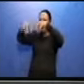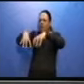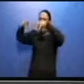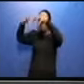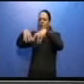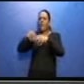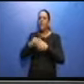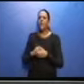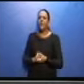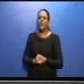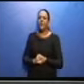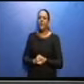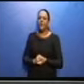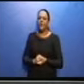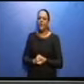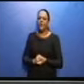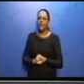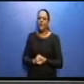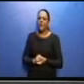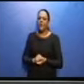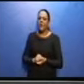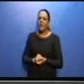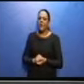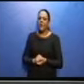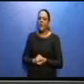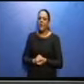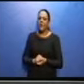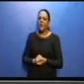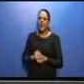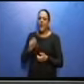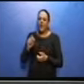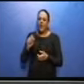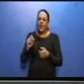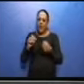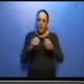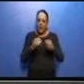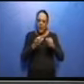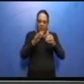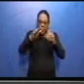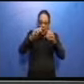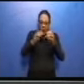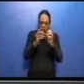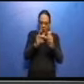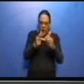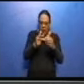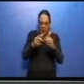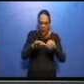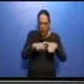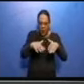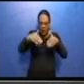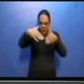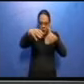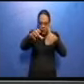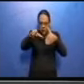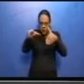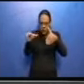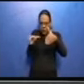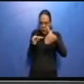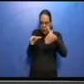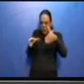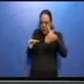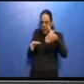região insular, né? O Japão é um país insular. E na costa aqui do continente a gente ainda vê a presença grande aí